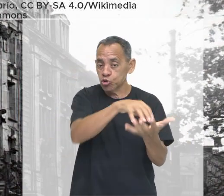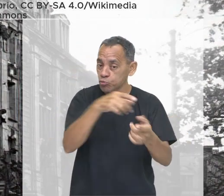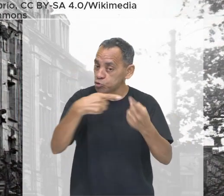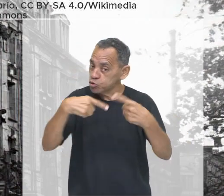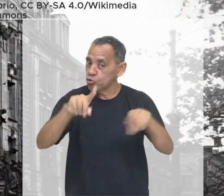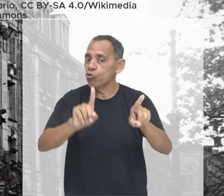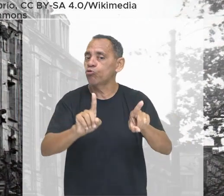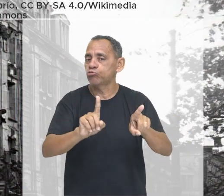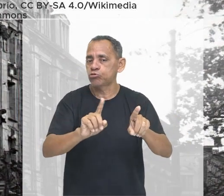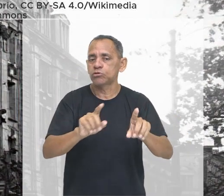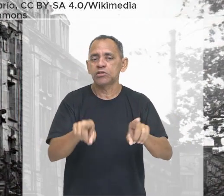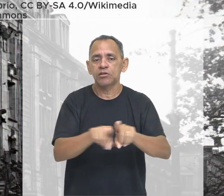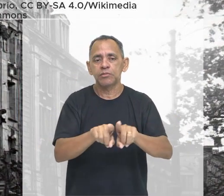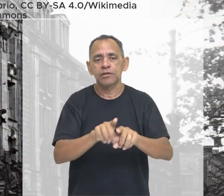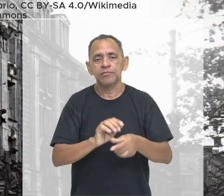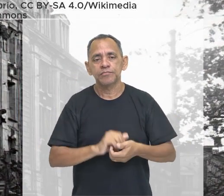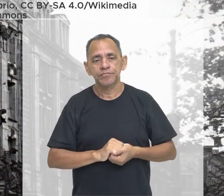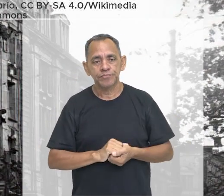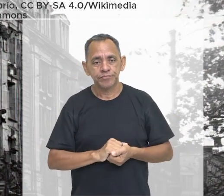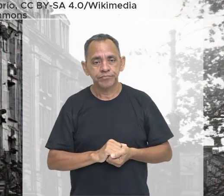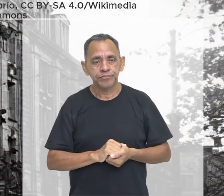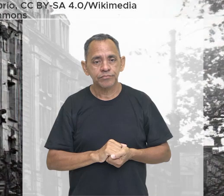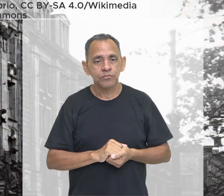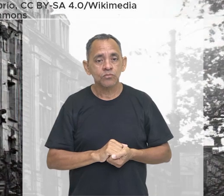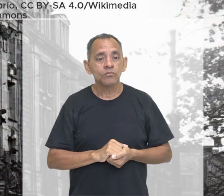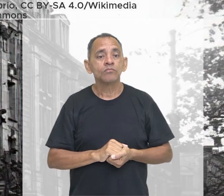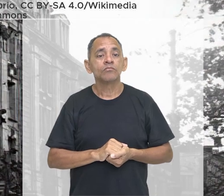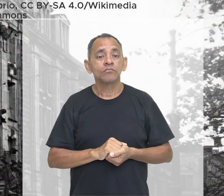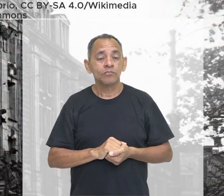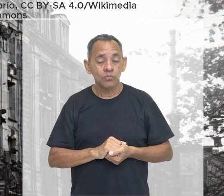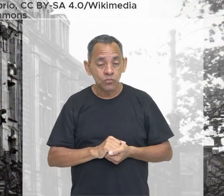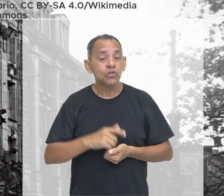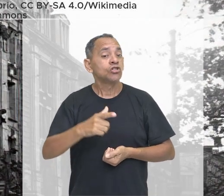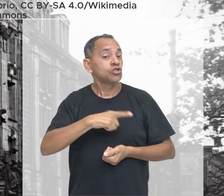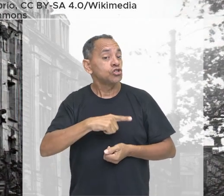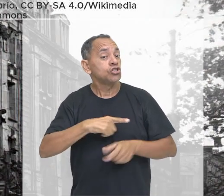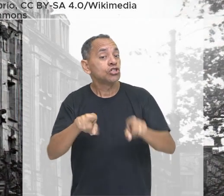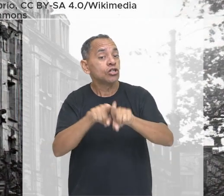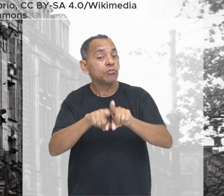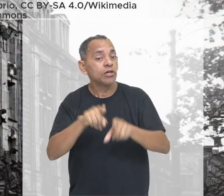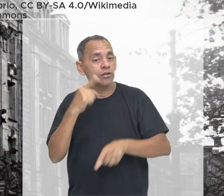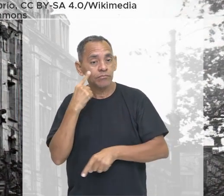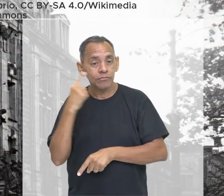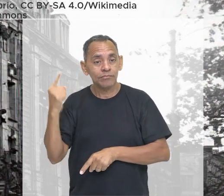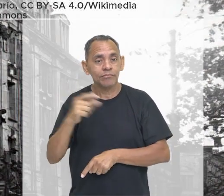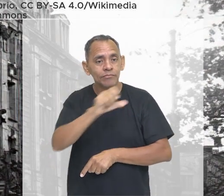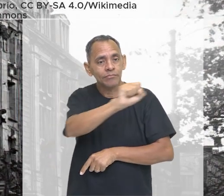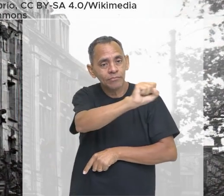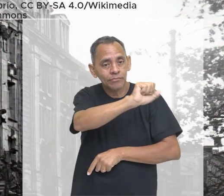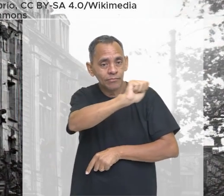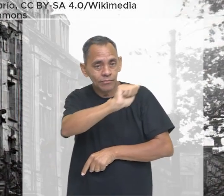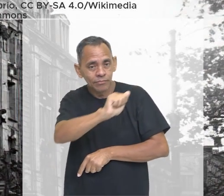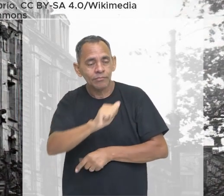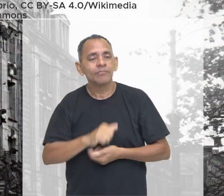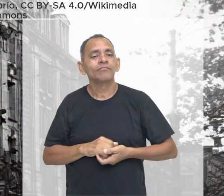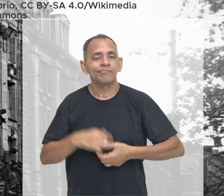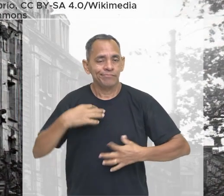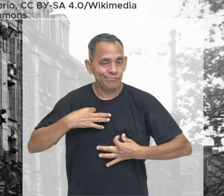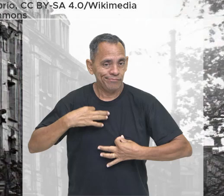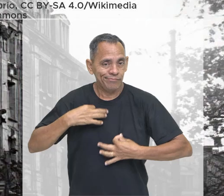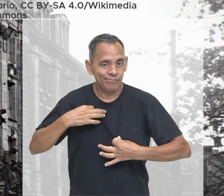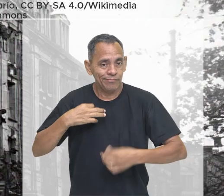objetivo da Gestapo. E ainda nós tínhamos a SA, que era conhecida como camisas